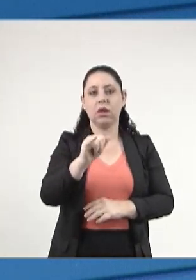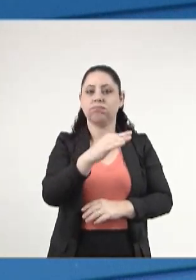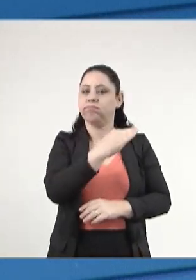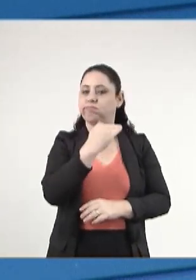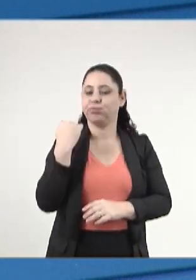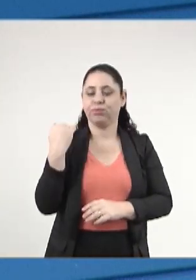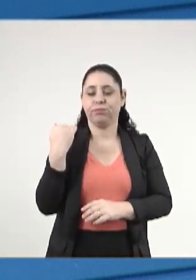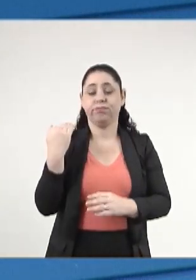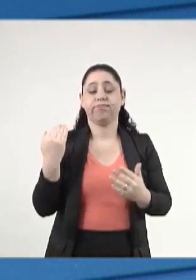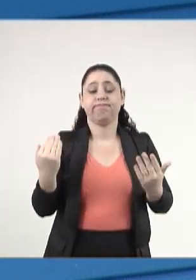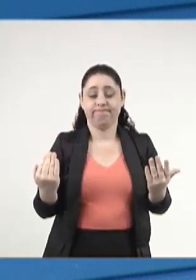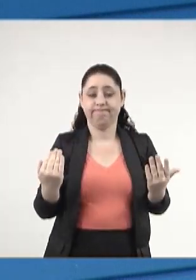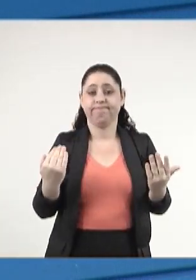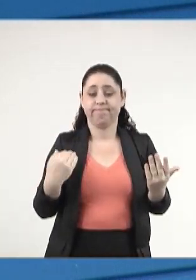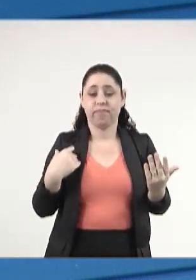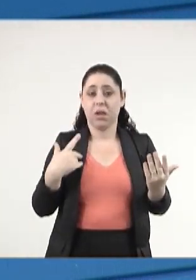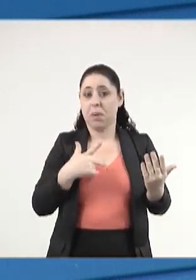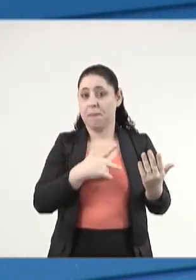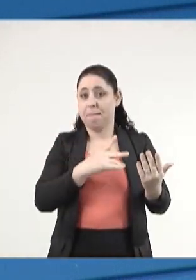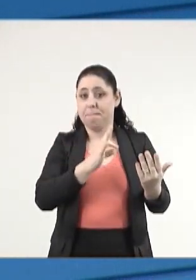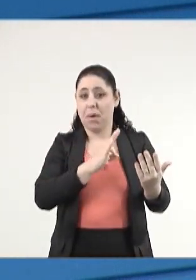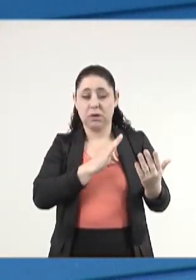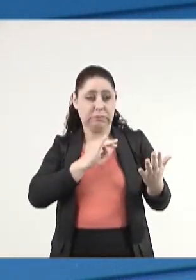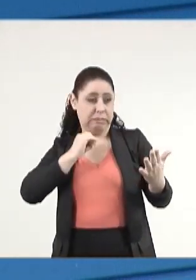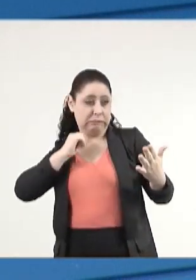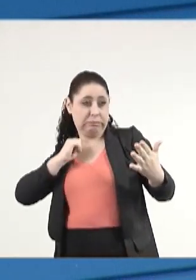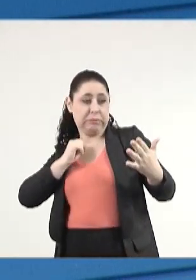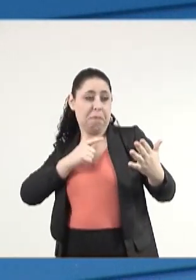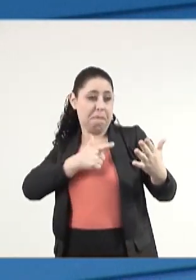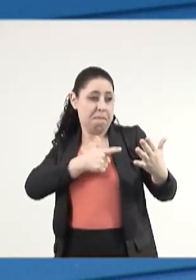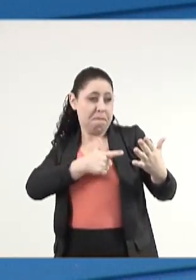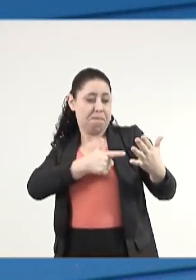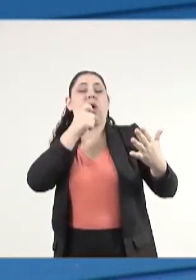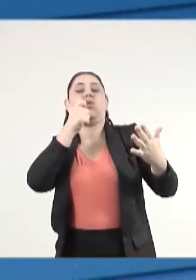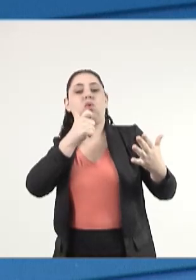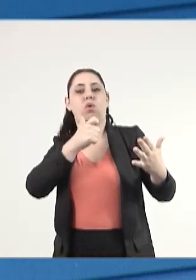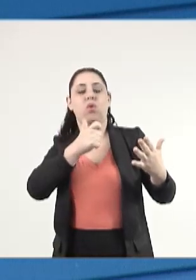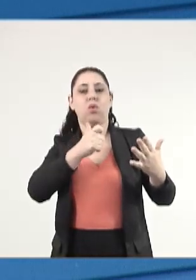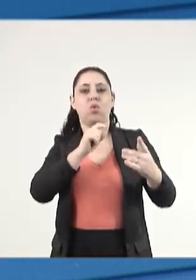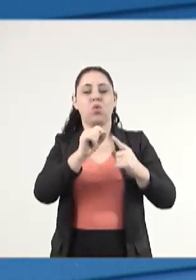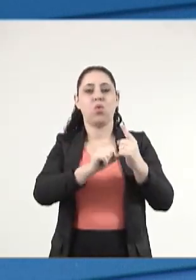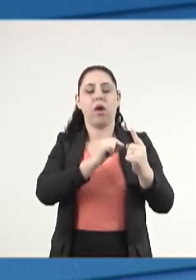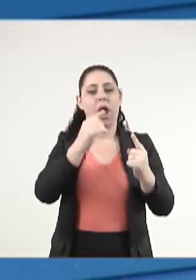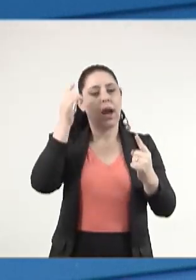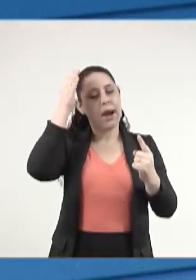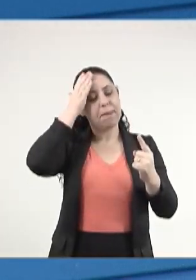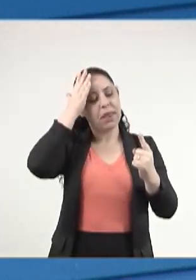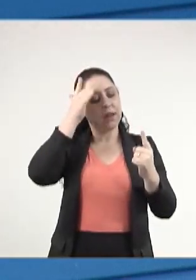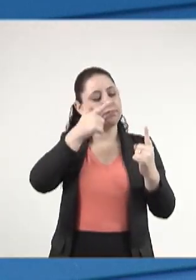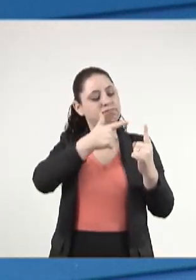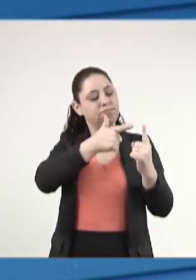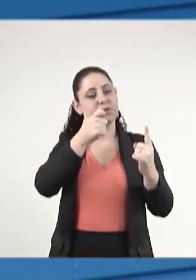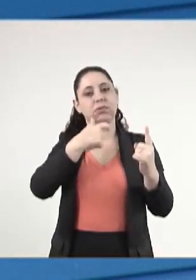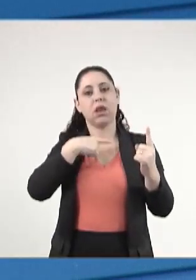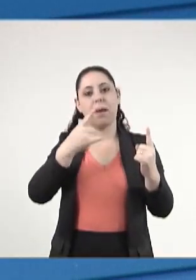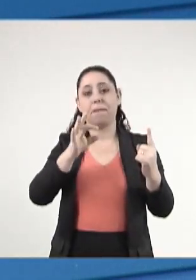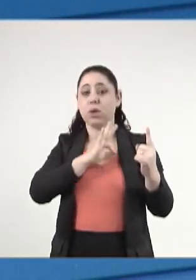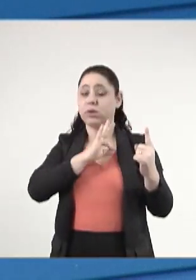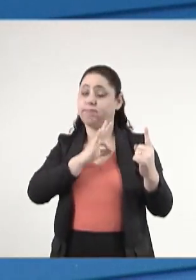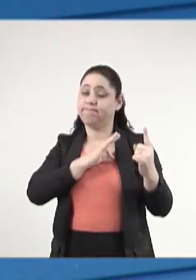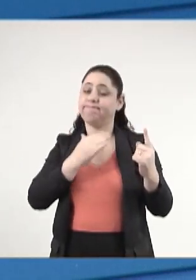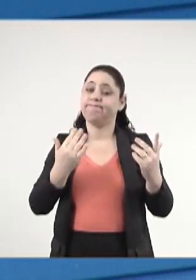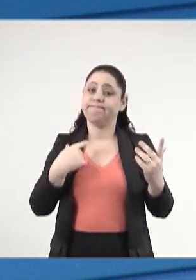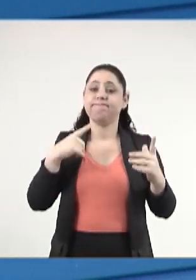veio a falecer, né? Foi assassinado brutalmente, com um tiro na cabeça, por tudo que nós vimos aí pelas